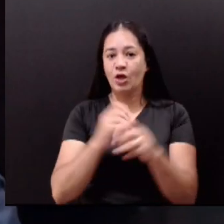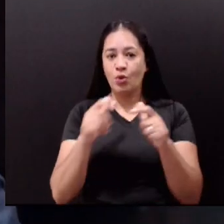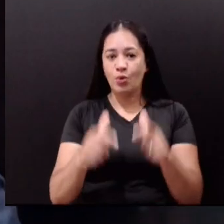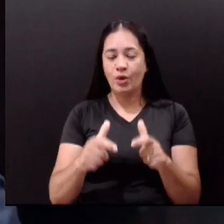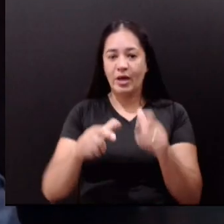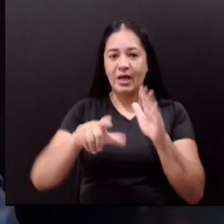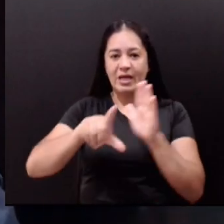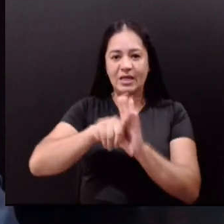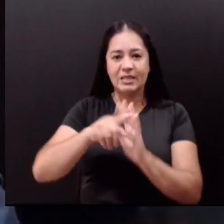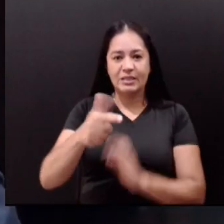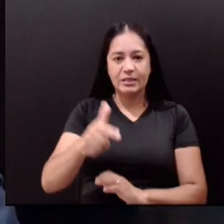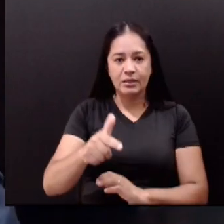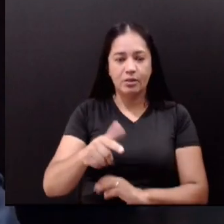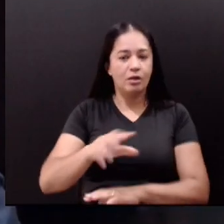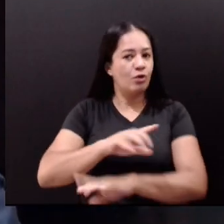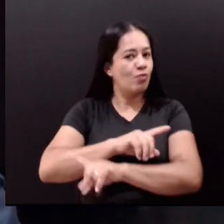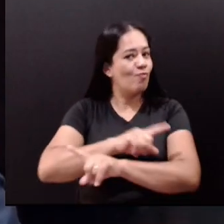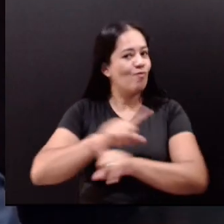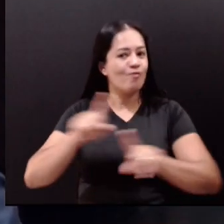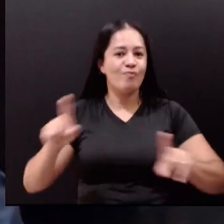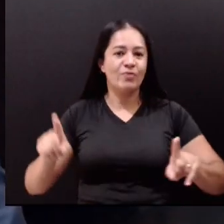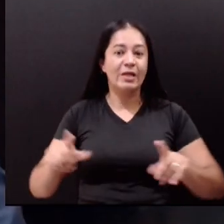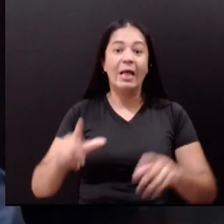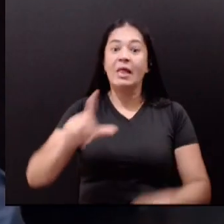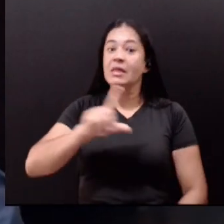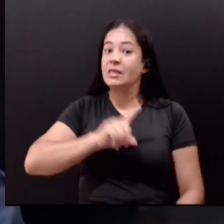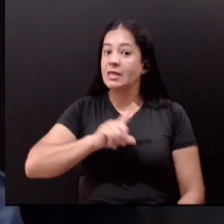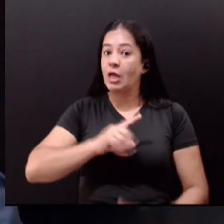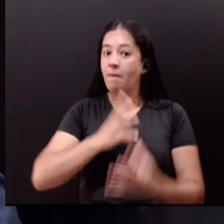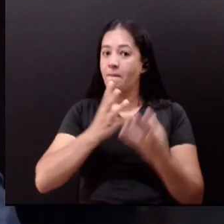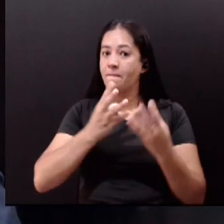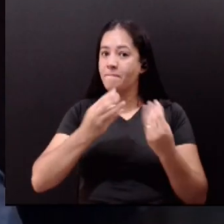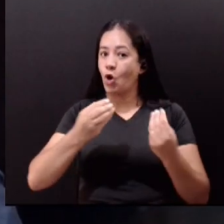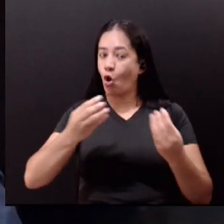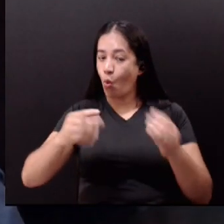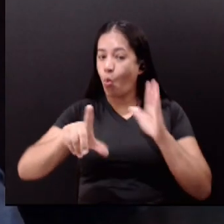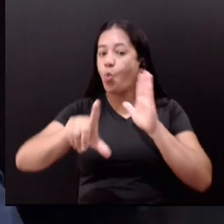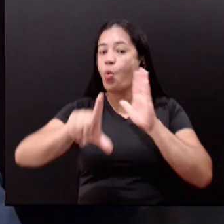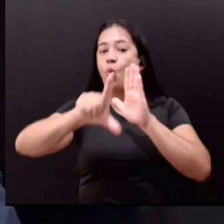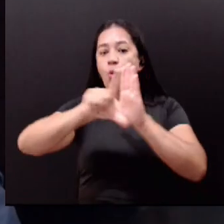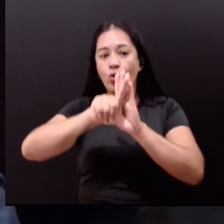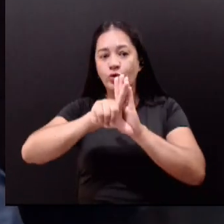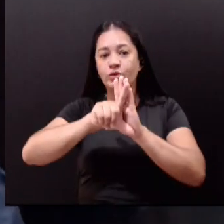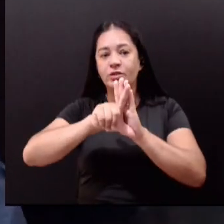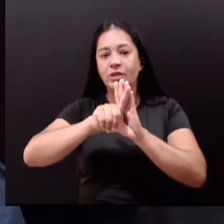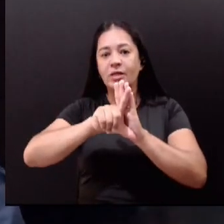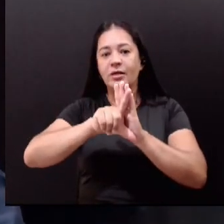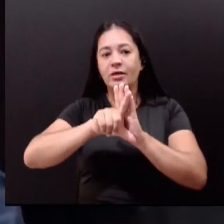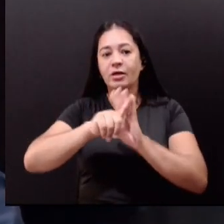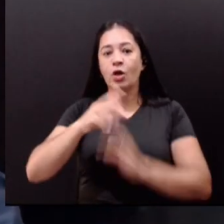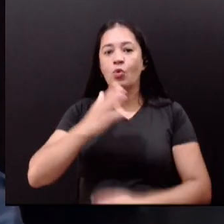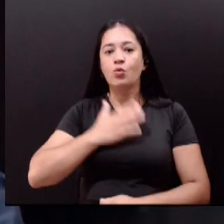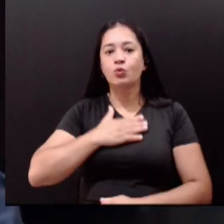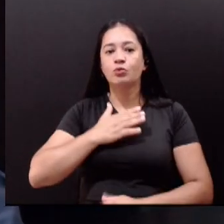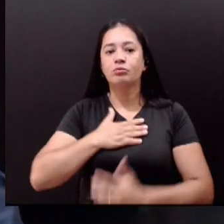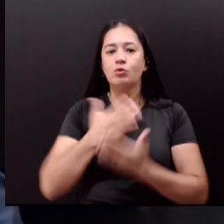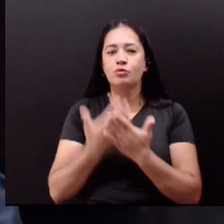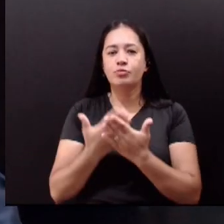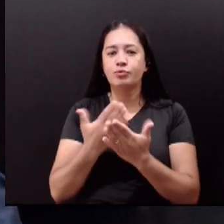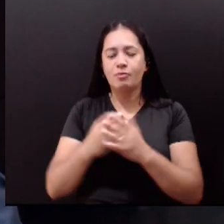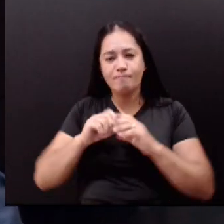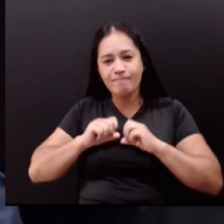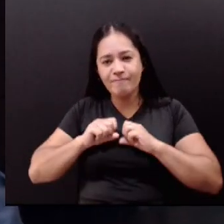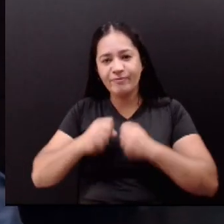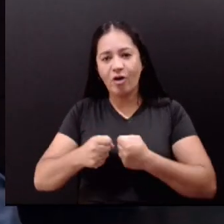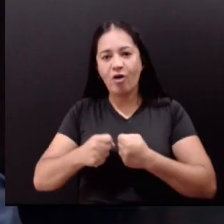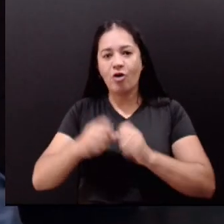terra com lei e muitas leis inclusive, né. Eu dedico meus estudos ao direito digital já